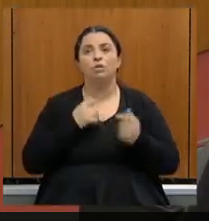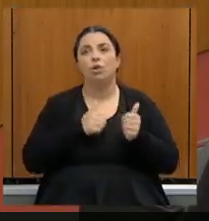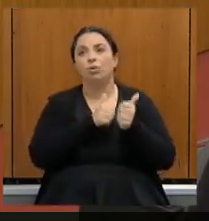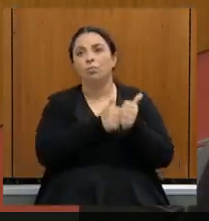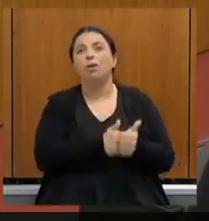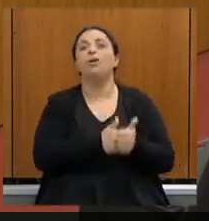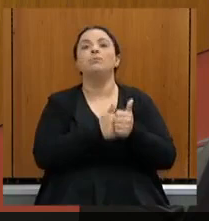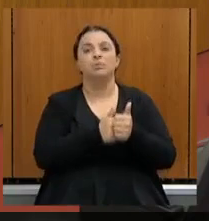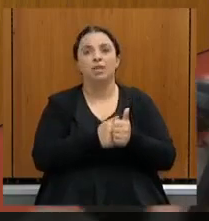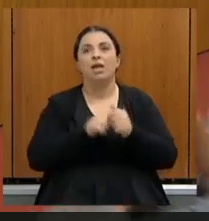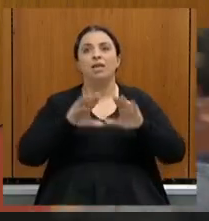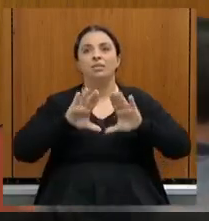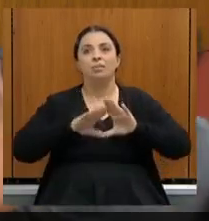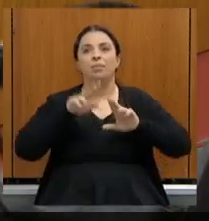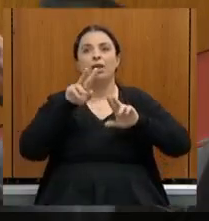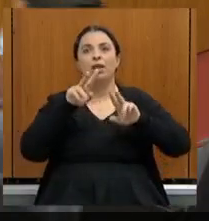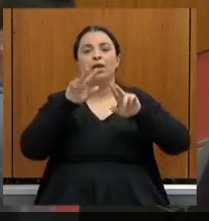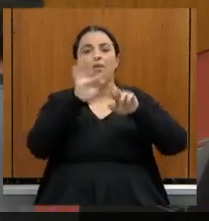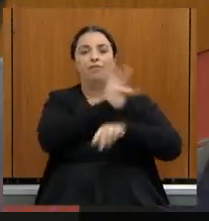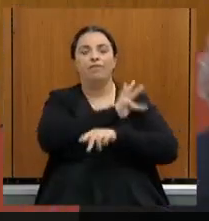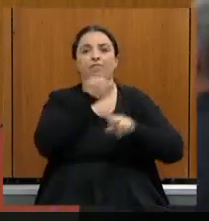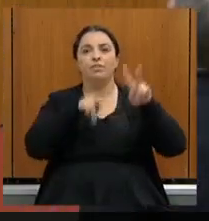agradece presença a presença e